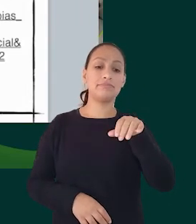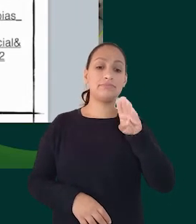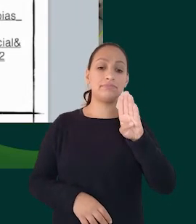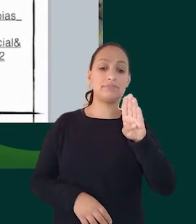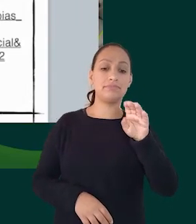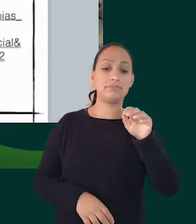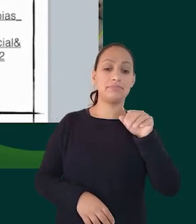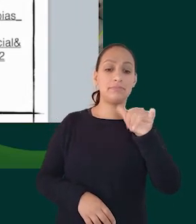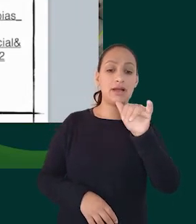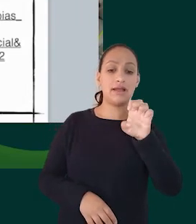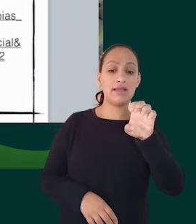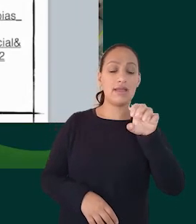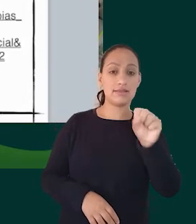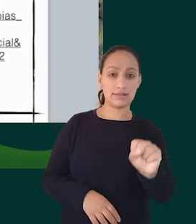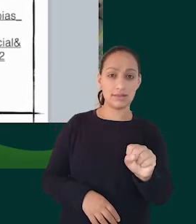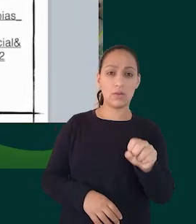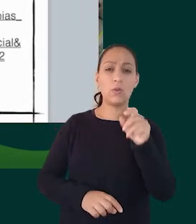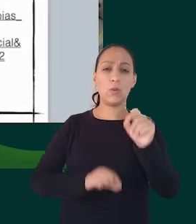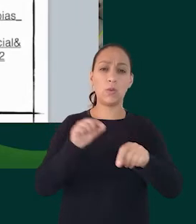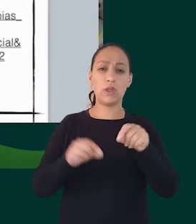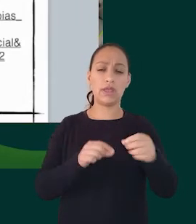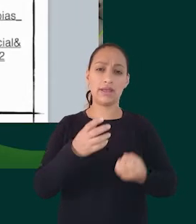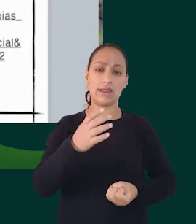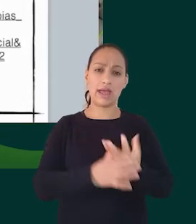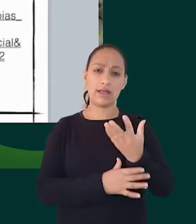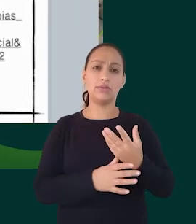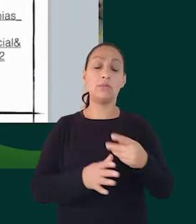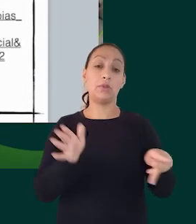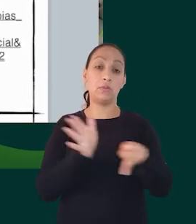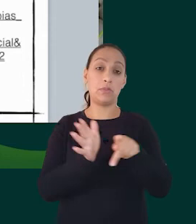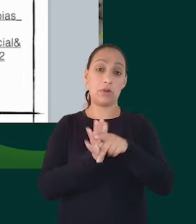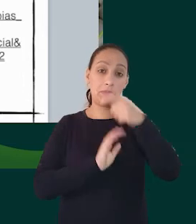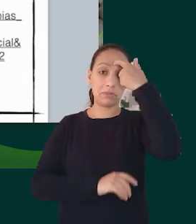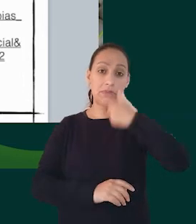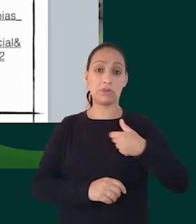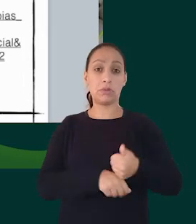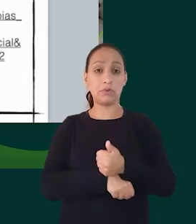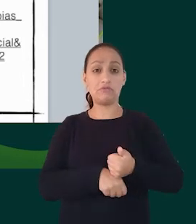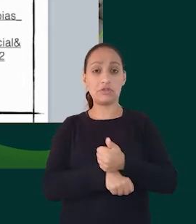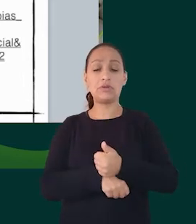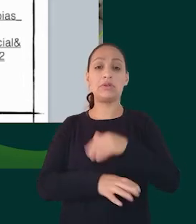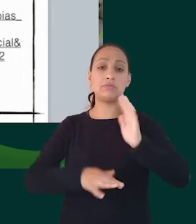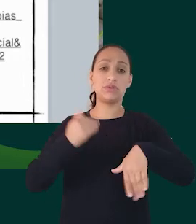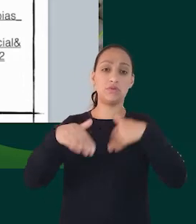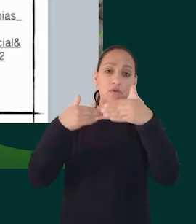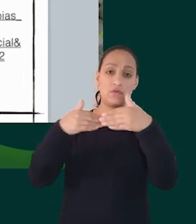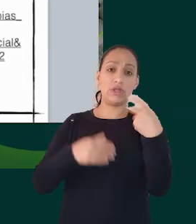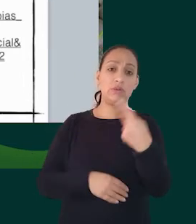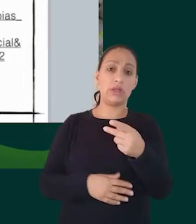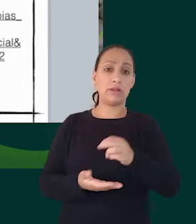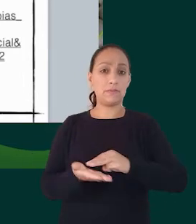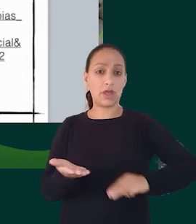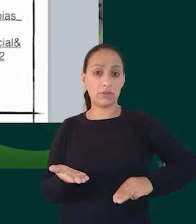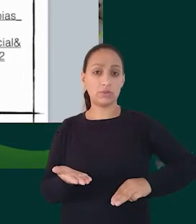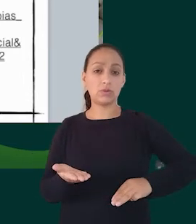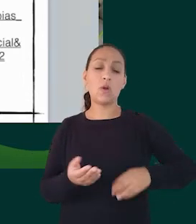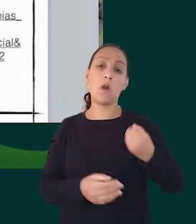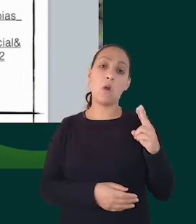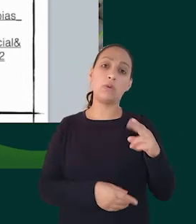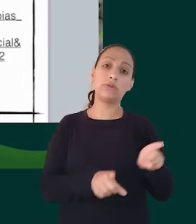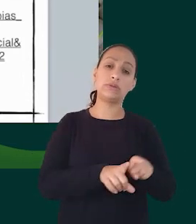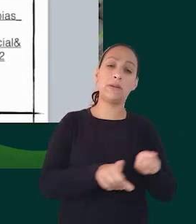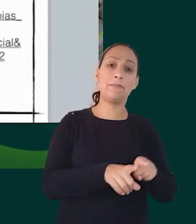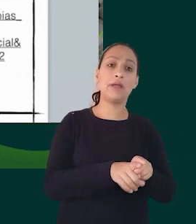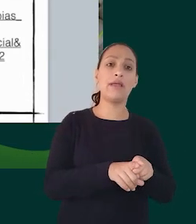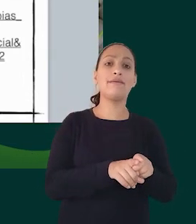gerados pelo profissional que está desenvolvendo, ou pelos profissionais que estão desenvolvendo aquele método, ou pela base